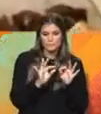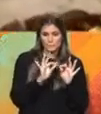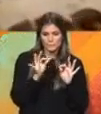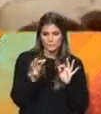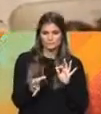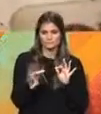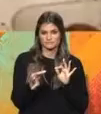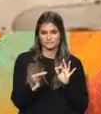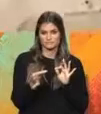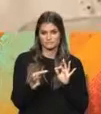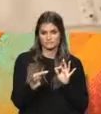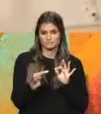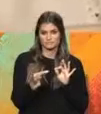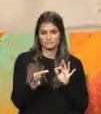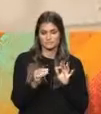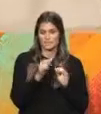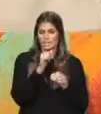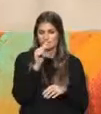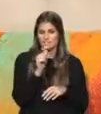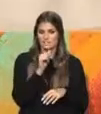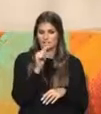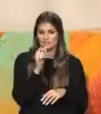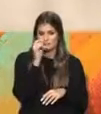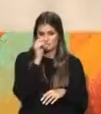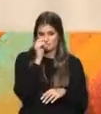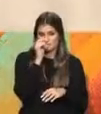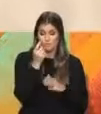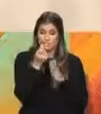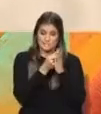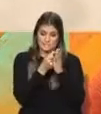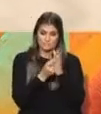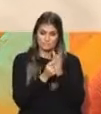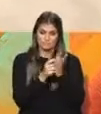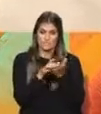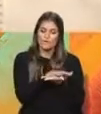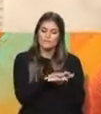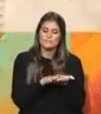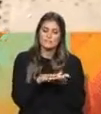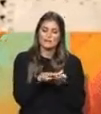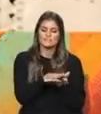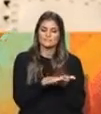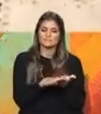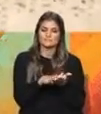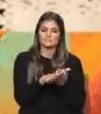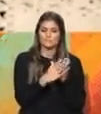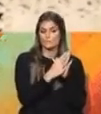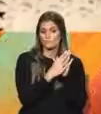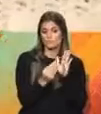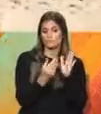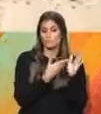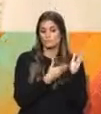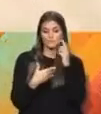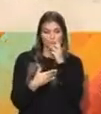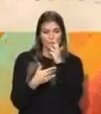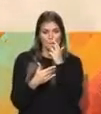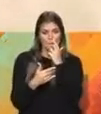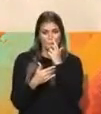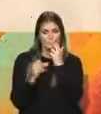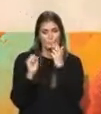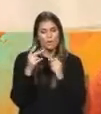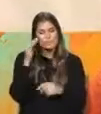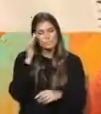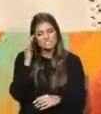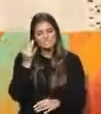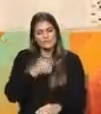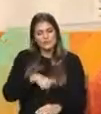castanha. Furamos a casca da castanha e temos o nosso desenho e, a partir daí, ou copiamos um antigo ou então a nossa